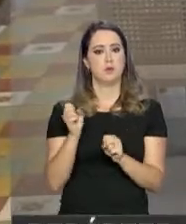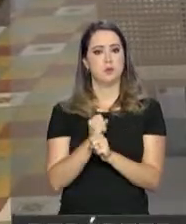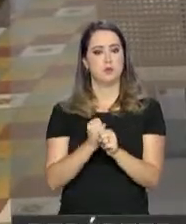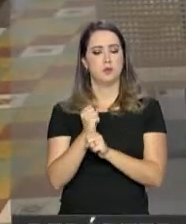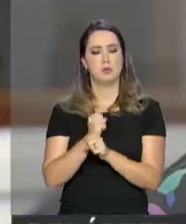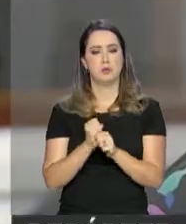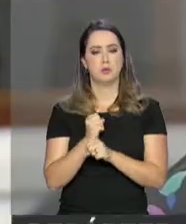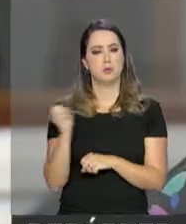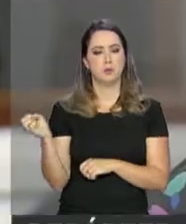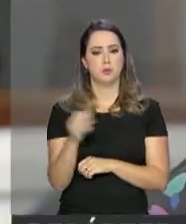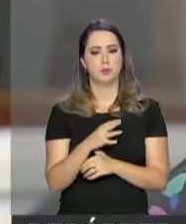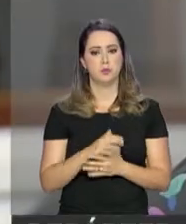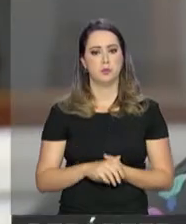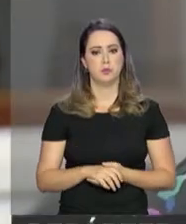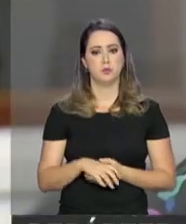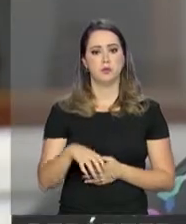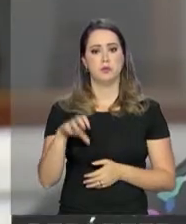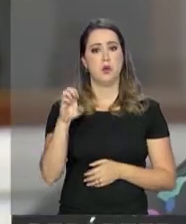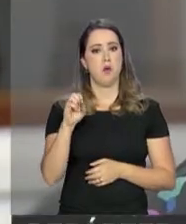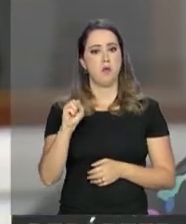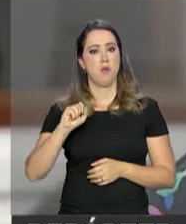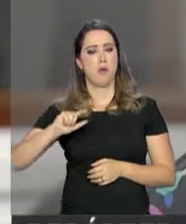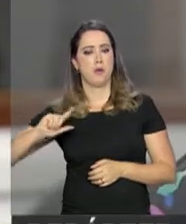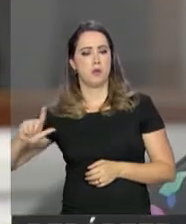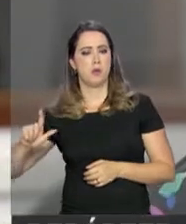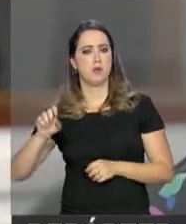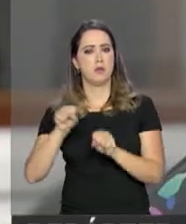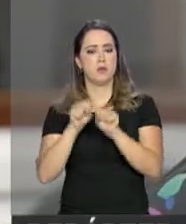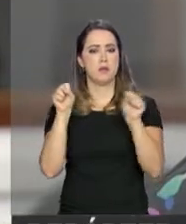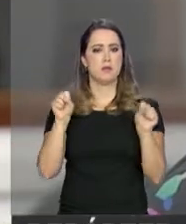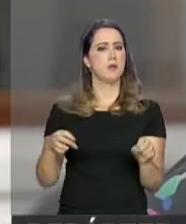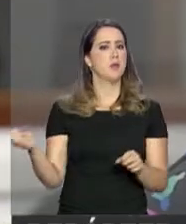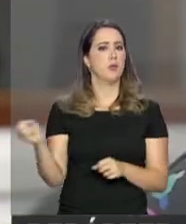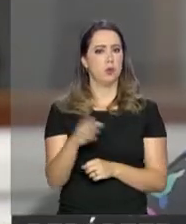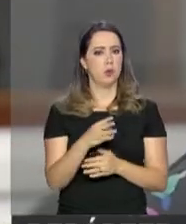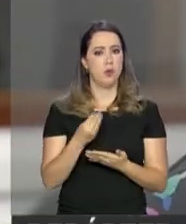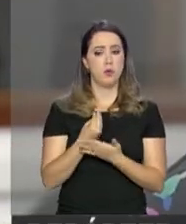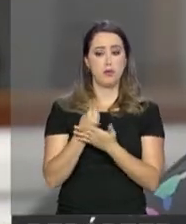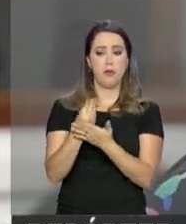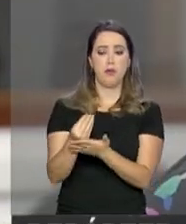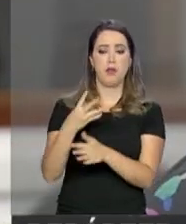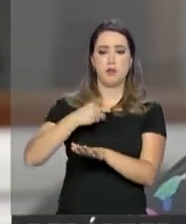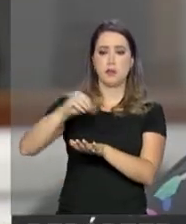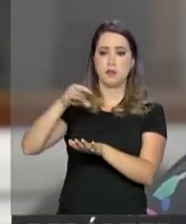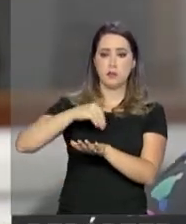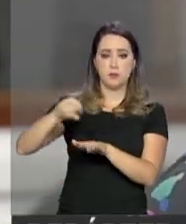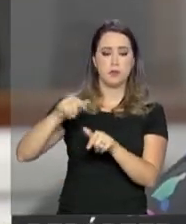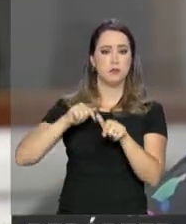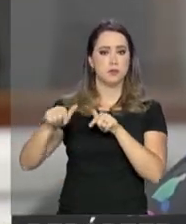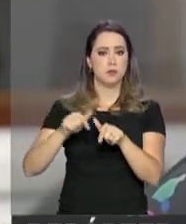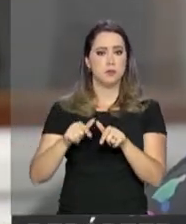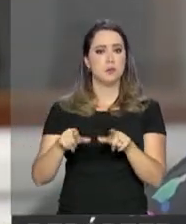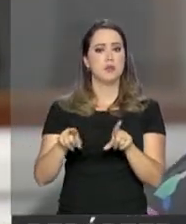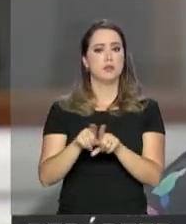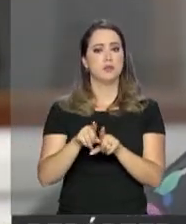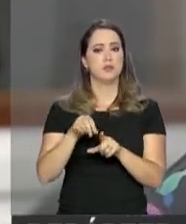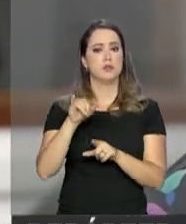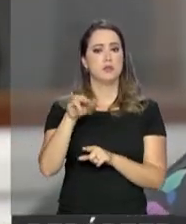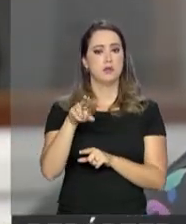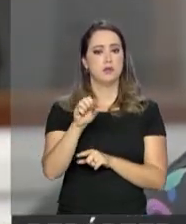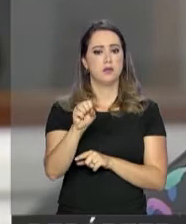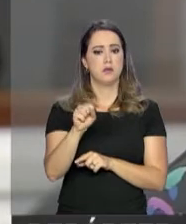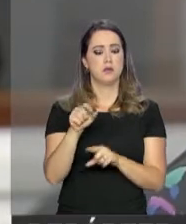às novidades. O E-Social é uma nova forma de prestar informações trabalhistas e previdenciárias,